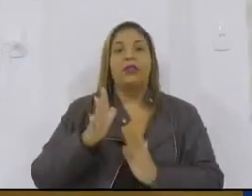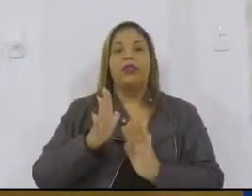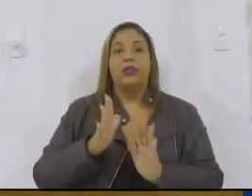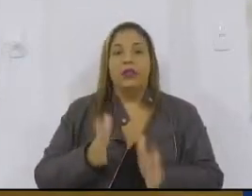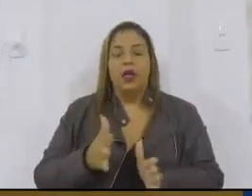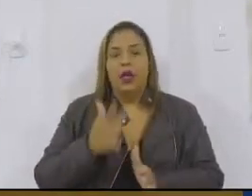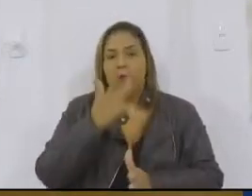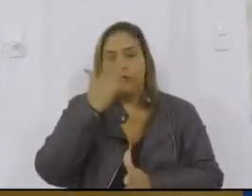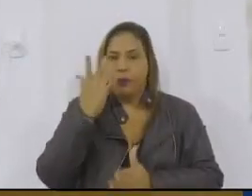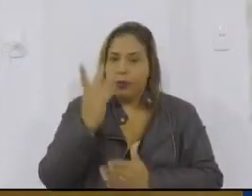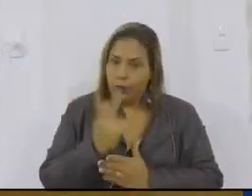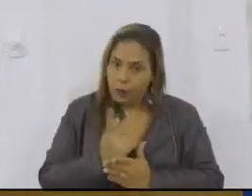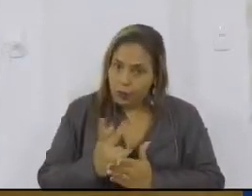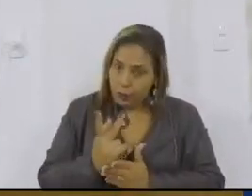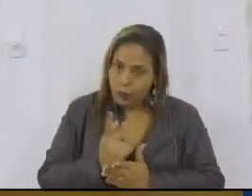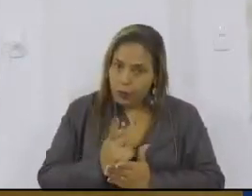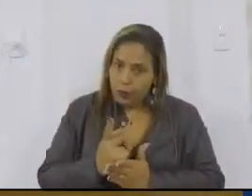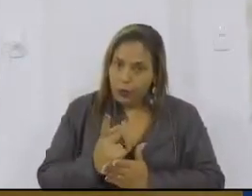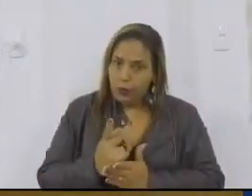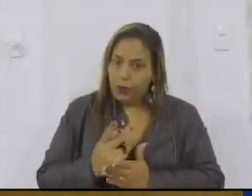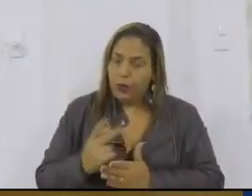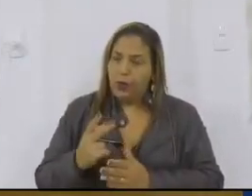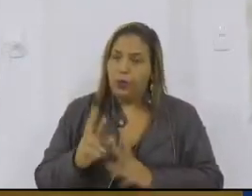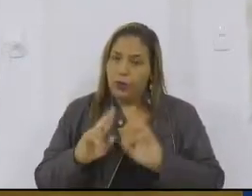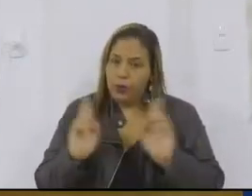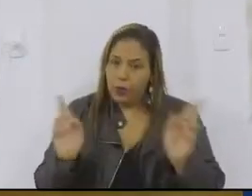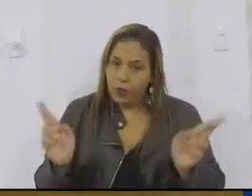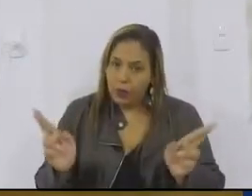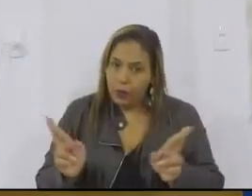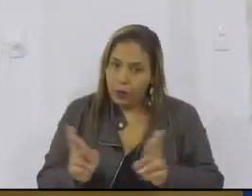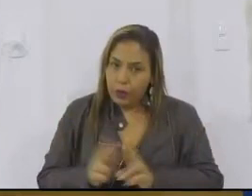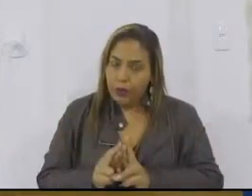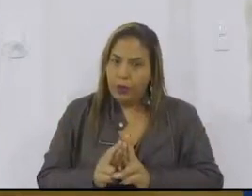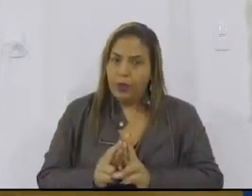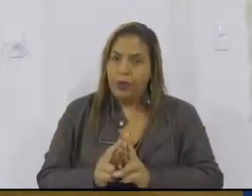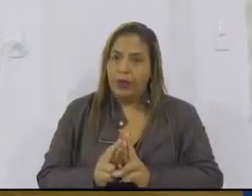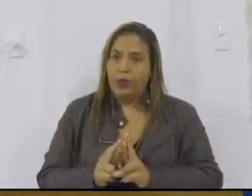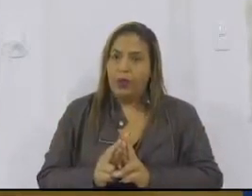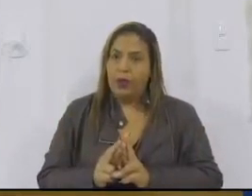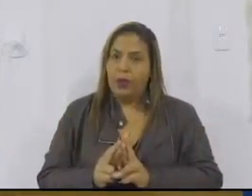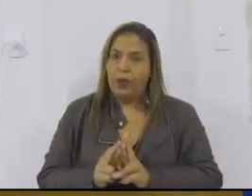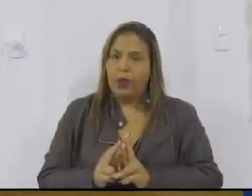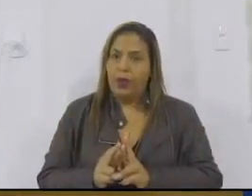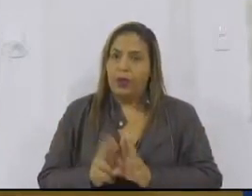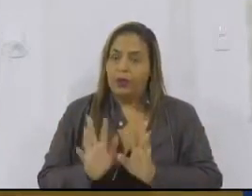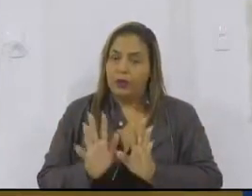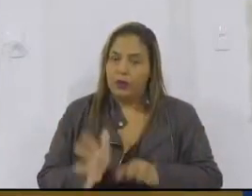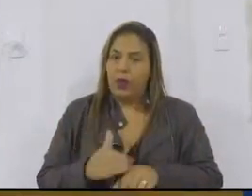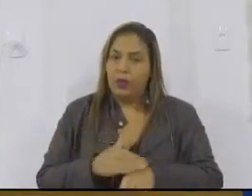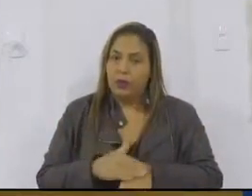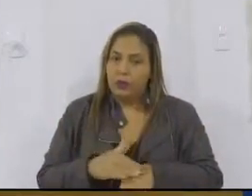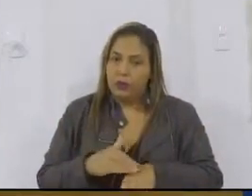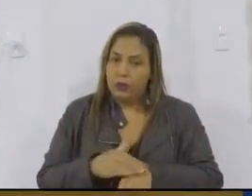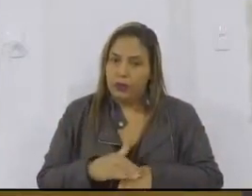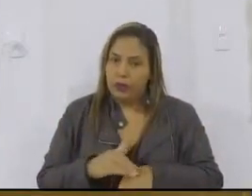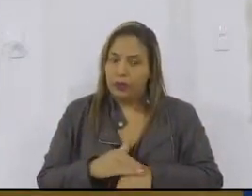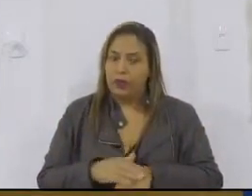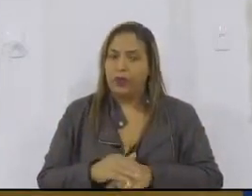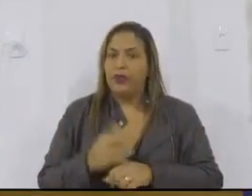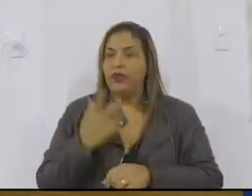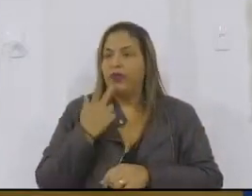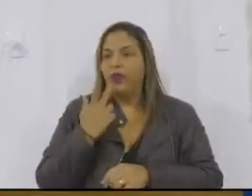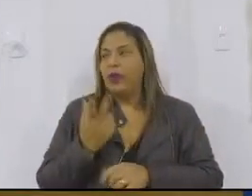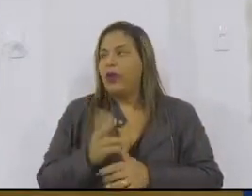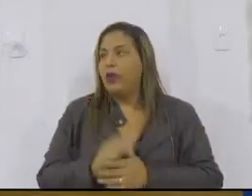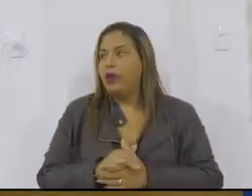procurou. Marquei uma reunião com o dono do laboratório Grion, a secretária na época, Tatiana. Ele disse que não